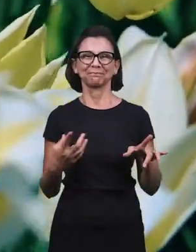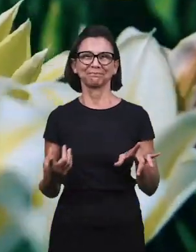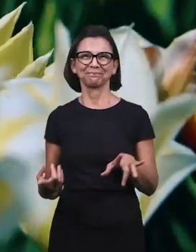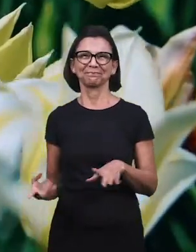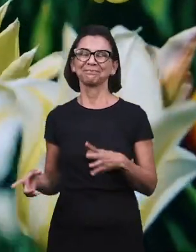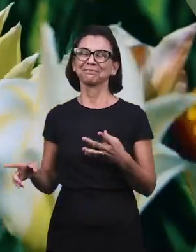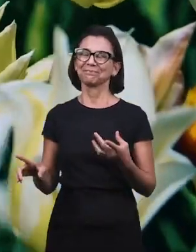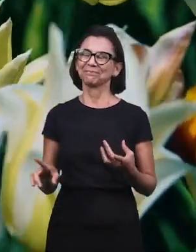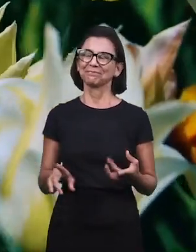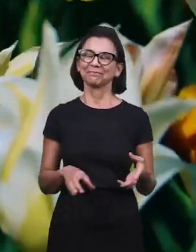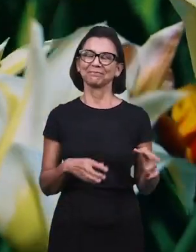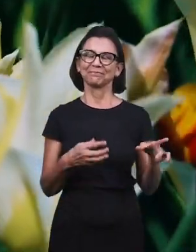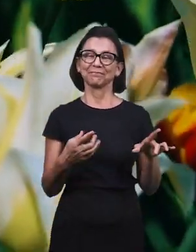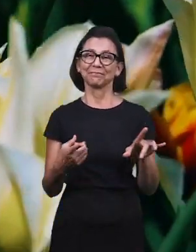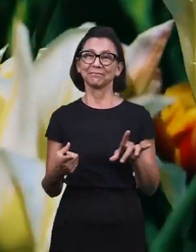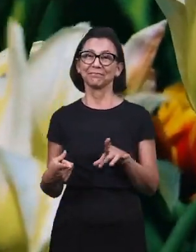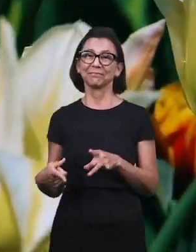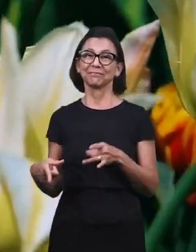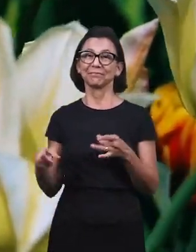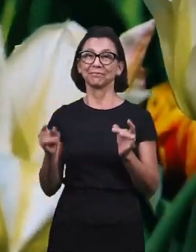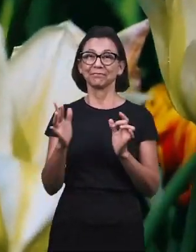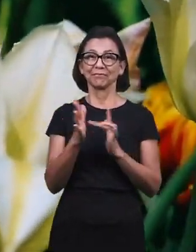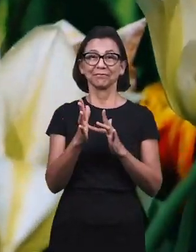Oh, que nome